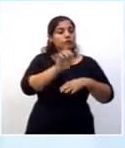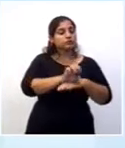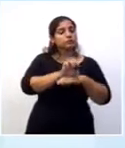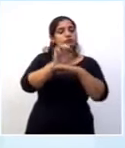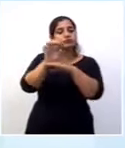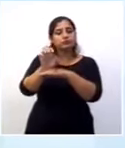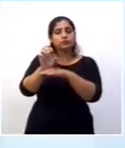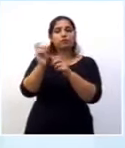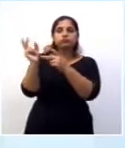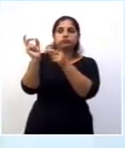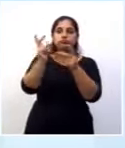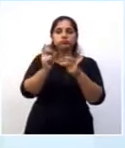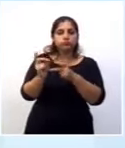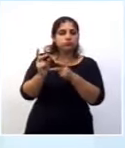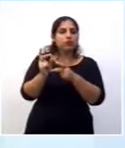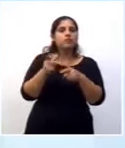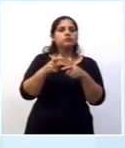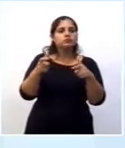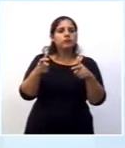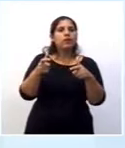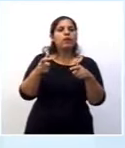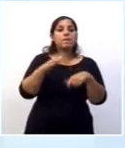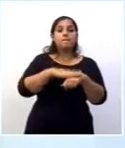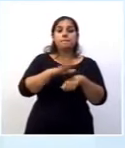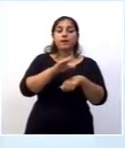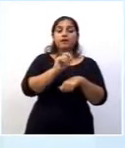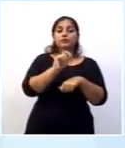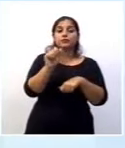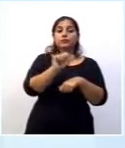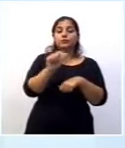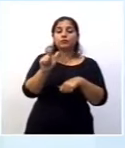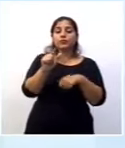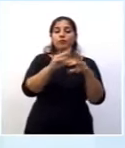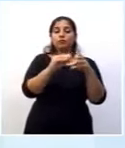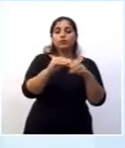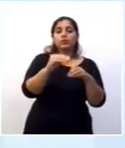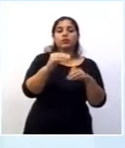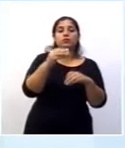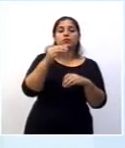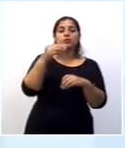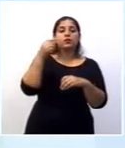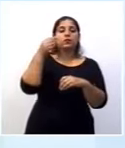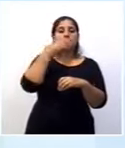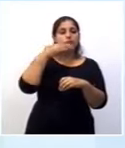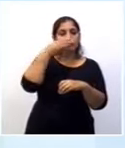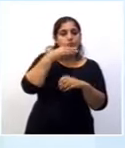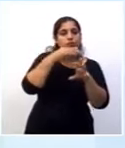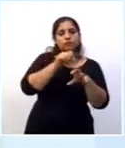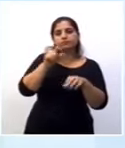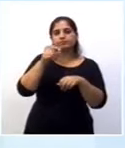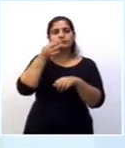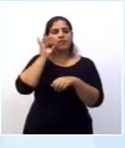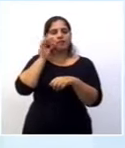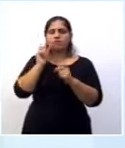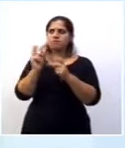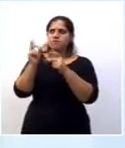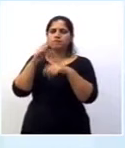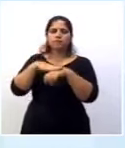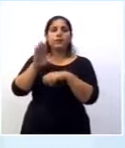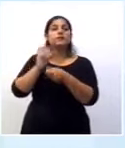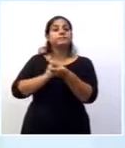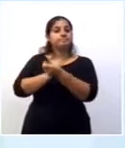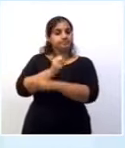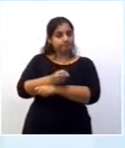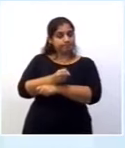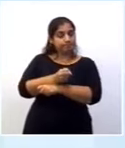aí, as exportações superaram o algodão e o açúcar, manteve sua hegemonia apesar da mudança do trabalho escravo